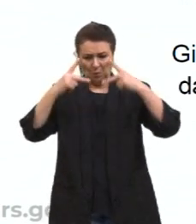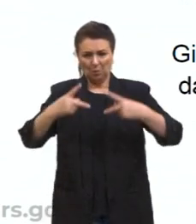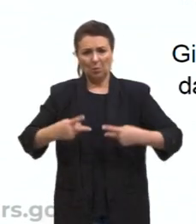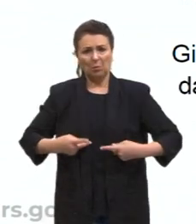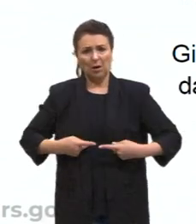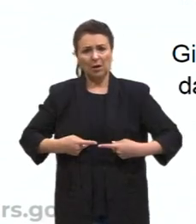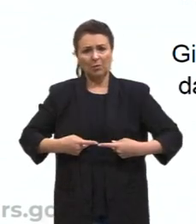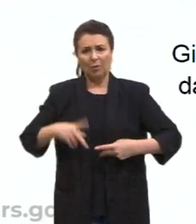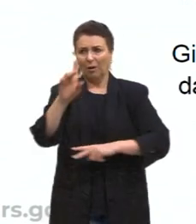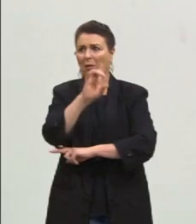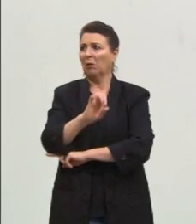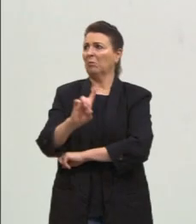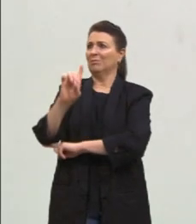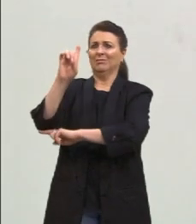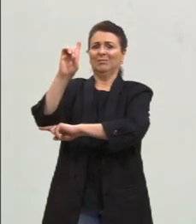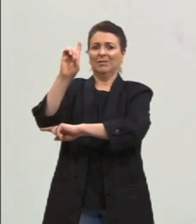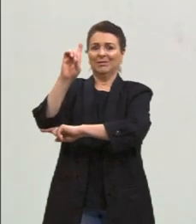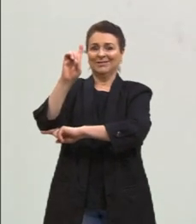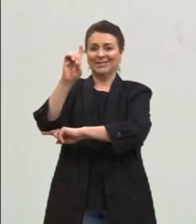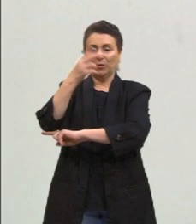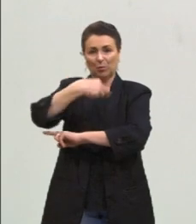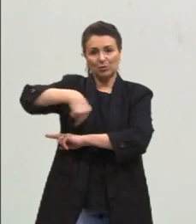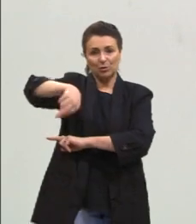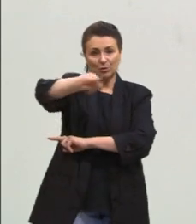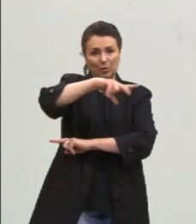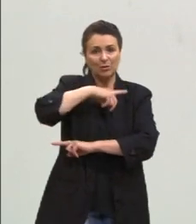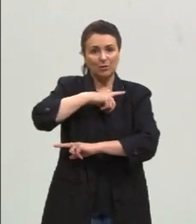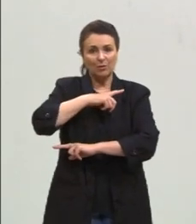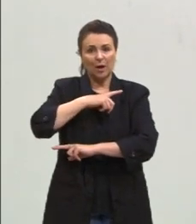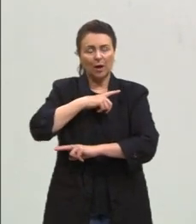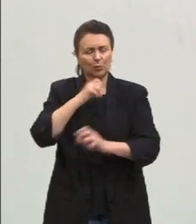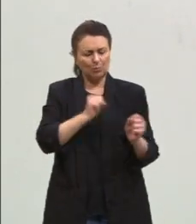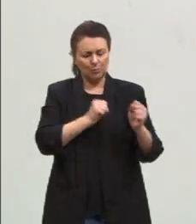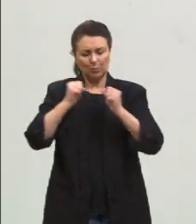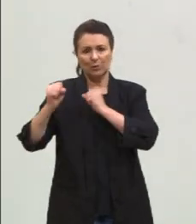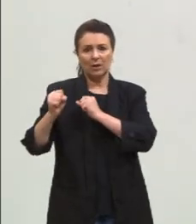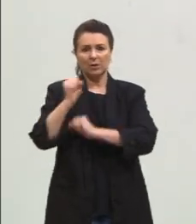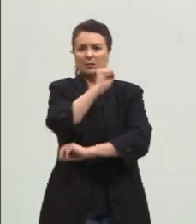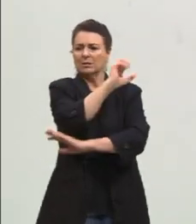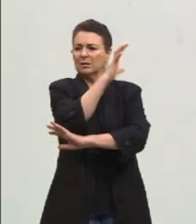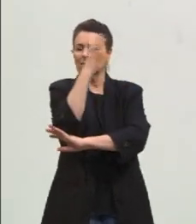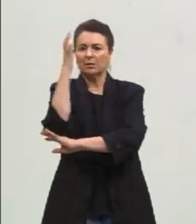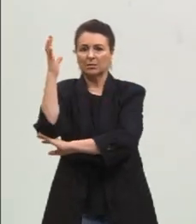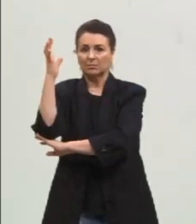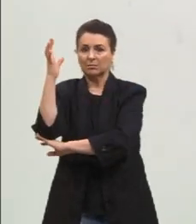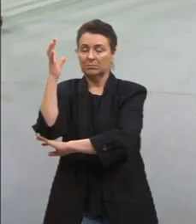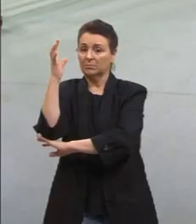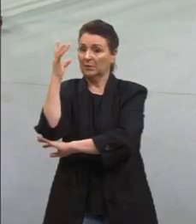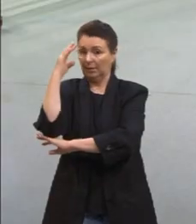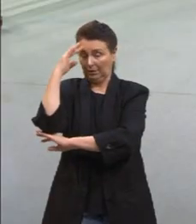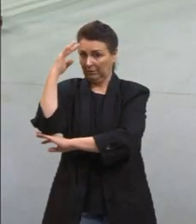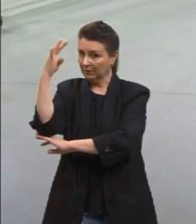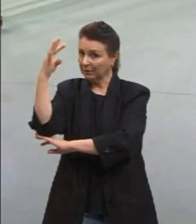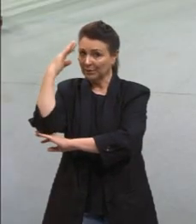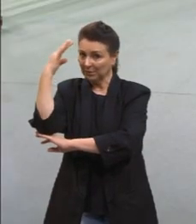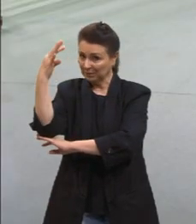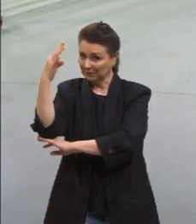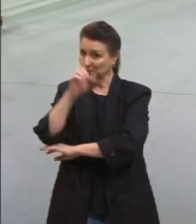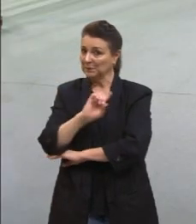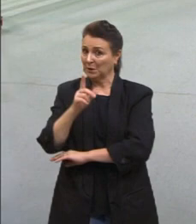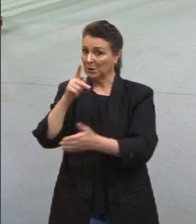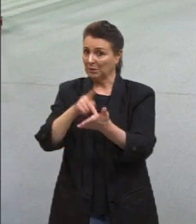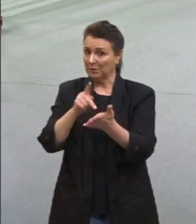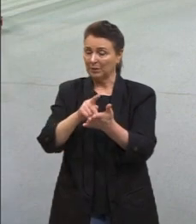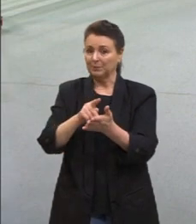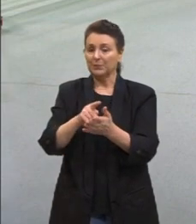endeusamento como se nós tivéssemos plenos poderes sobre a natureza o que também é uma ilusão seguindo